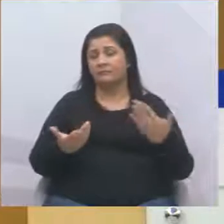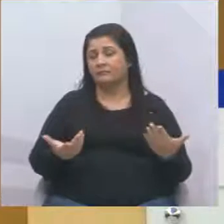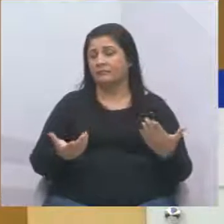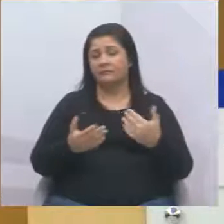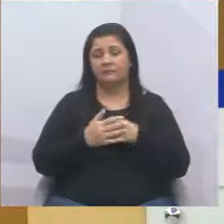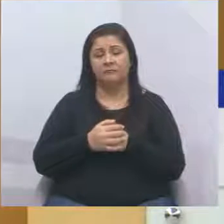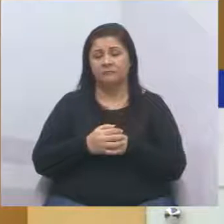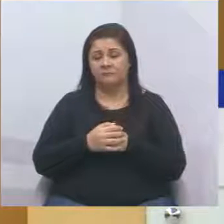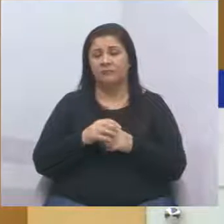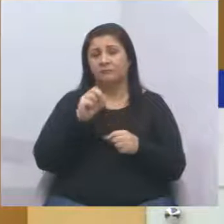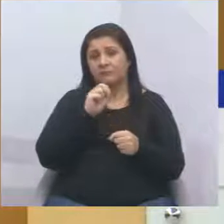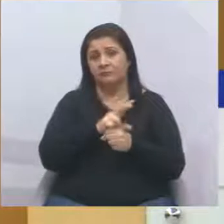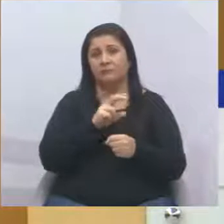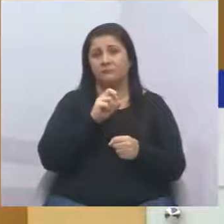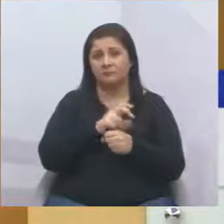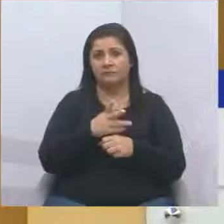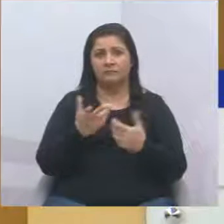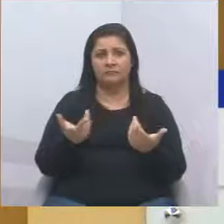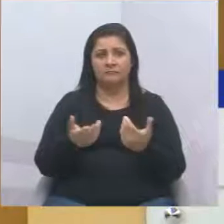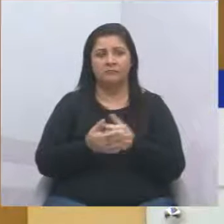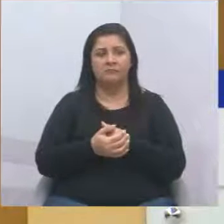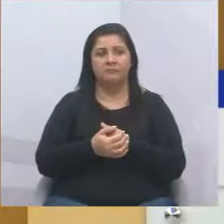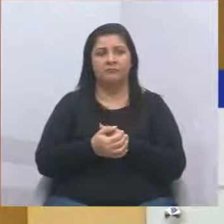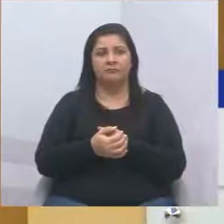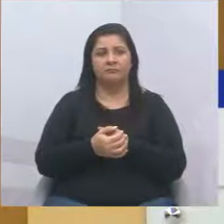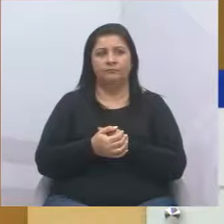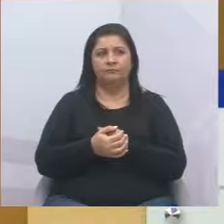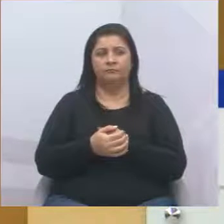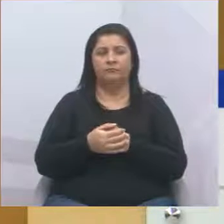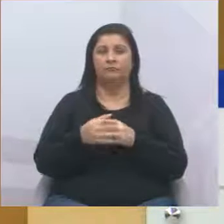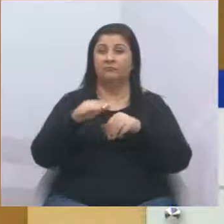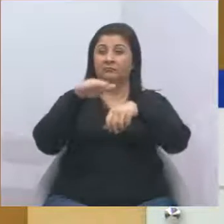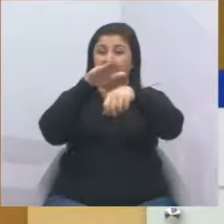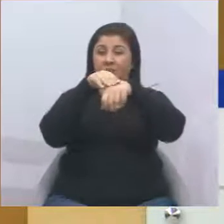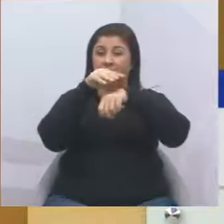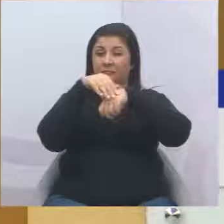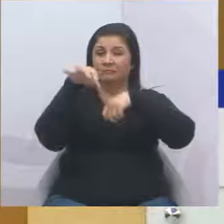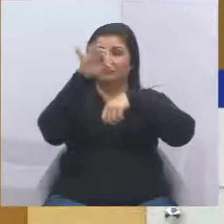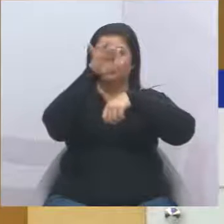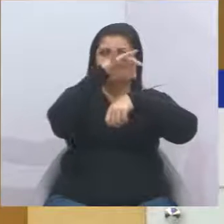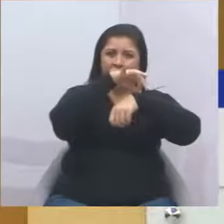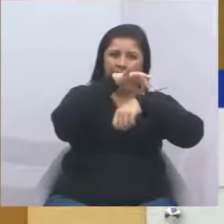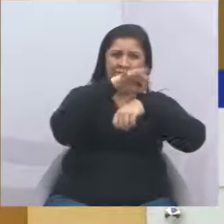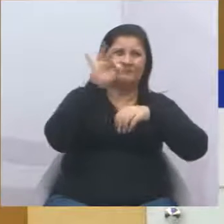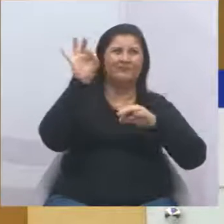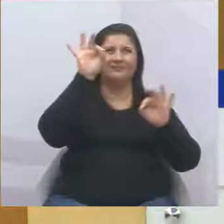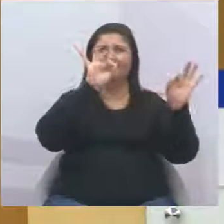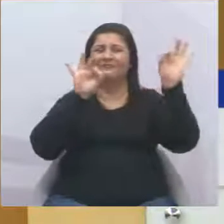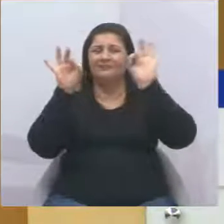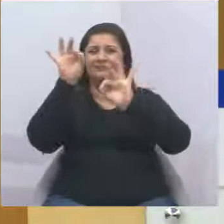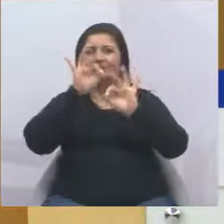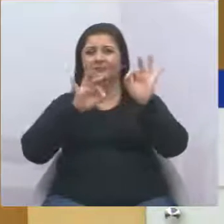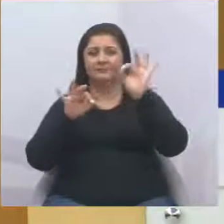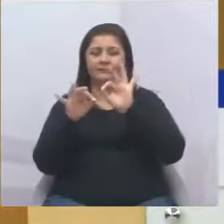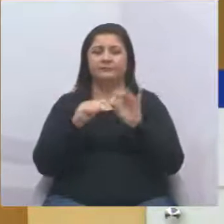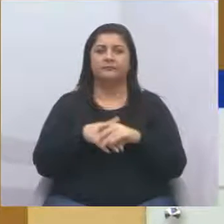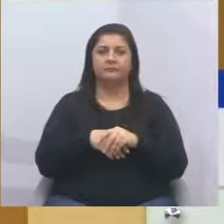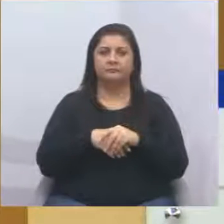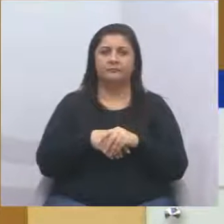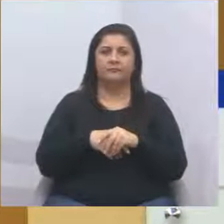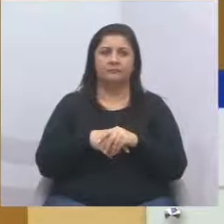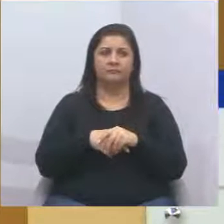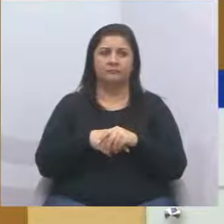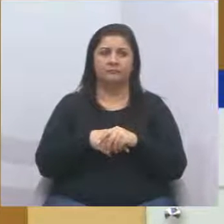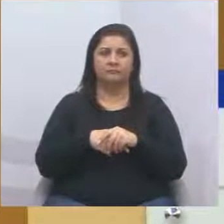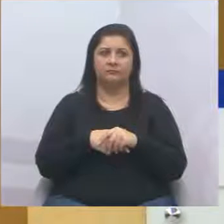poder nocivo a abelhas, aos insetos, assim como também ao